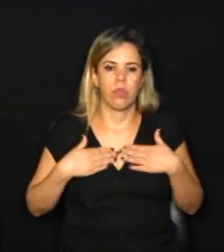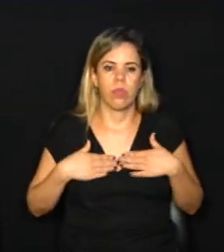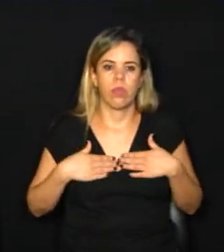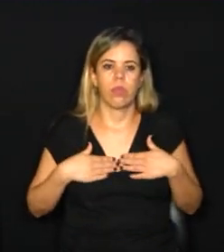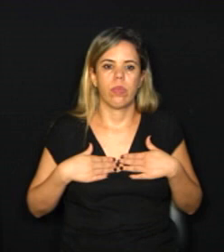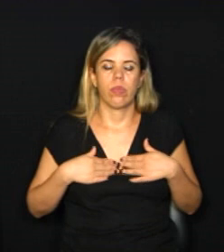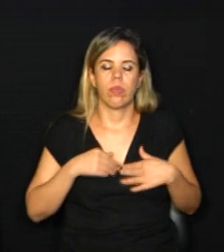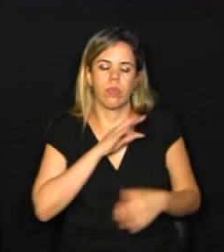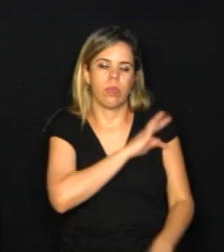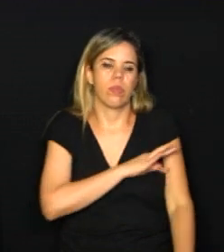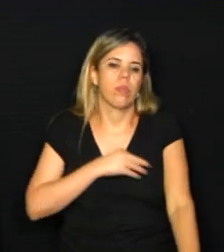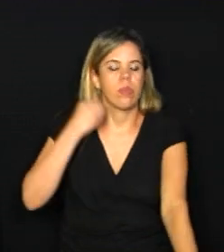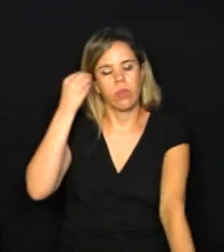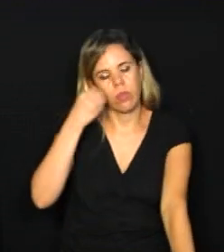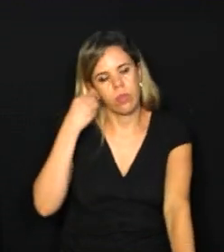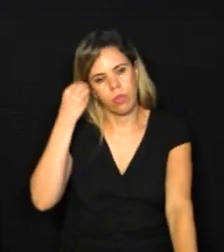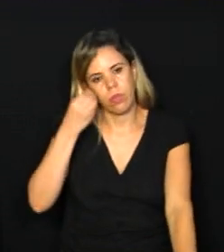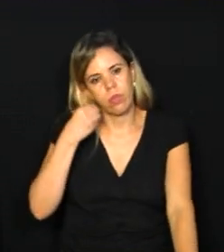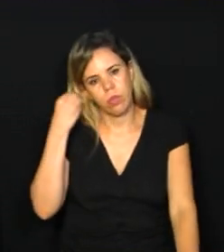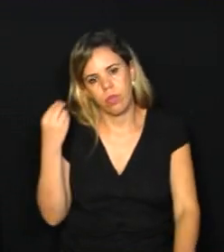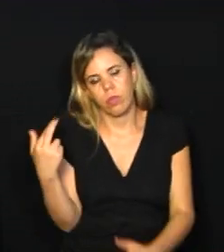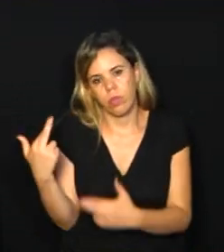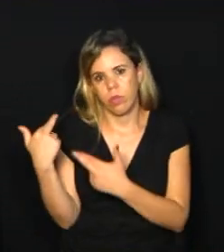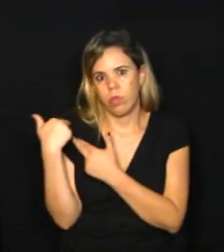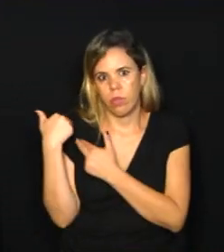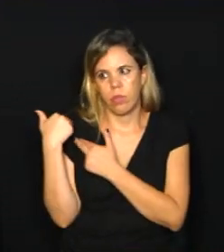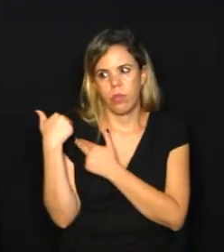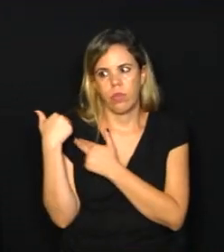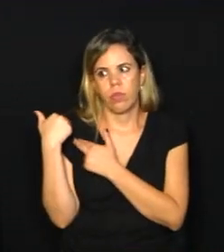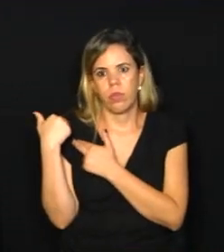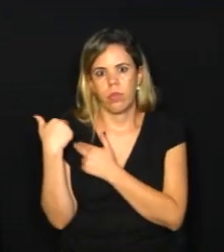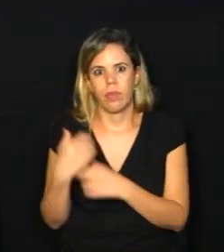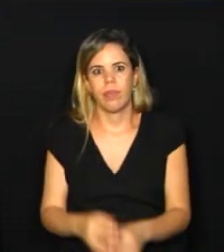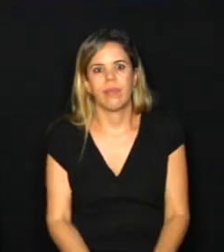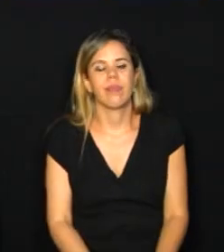muito técnica, muito responsável, inclusive.